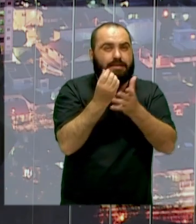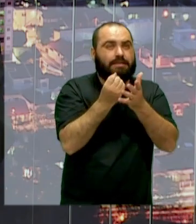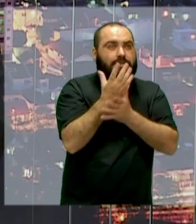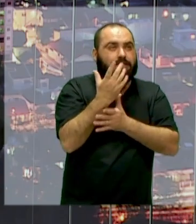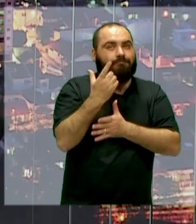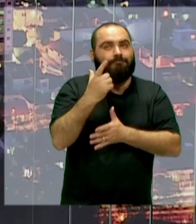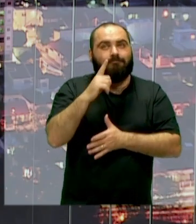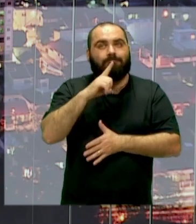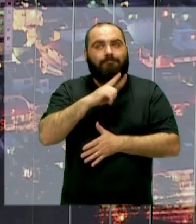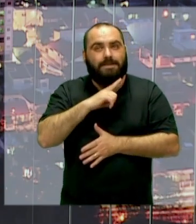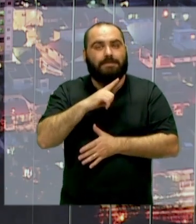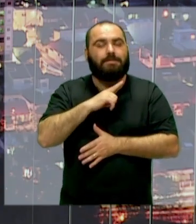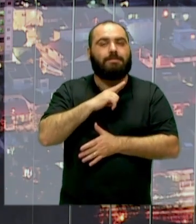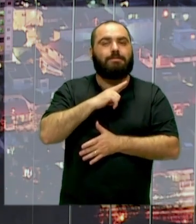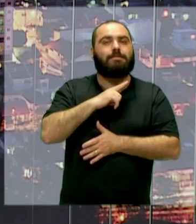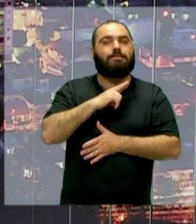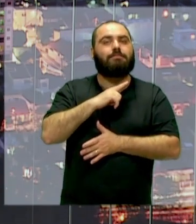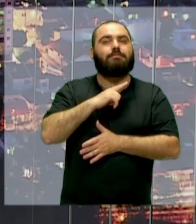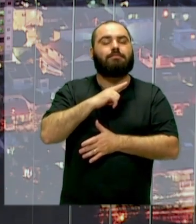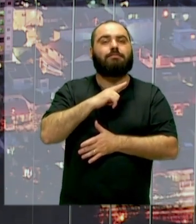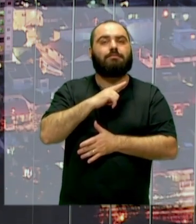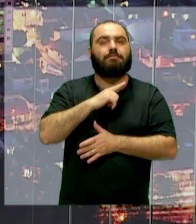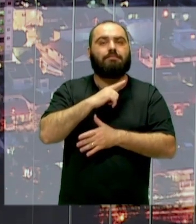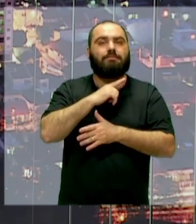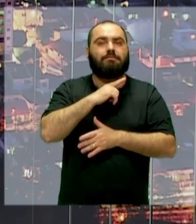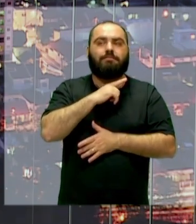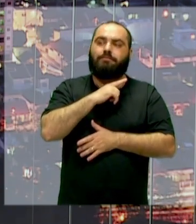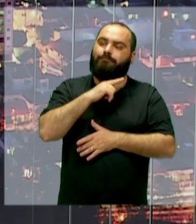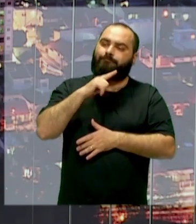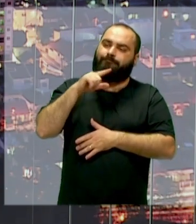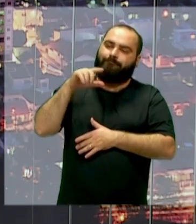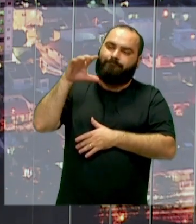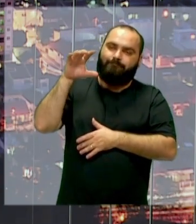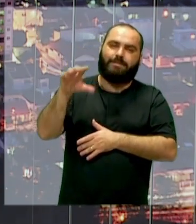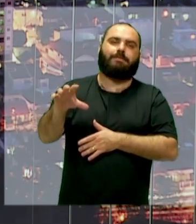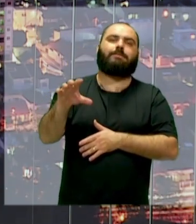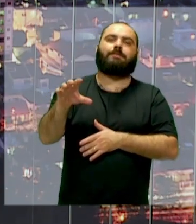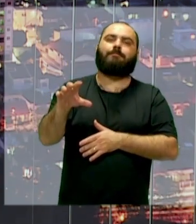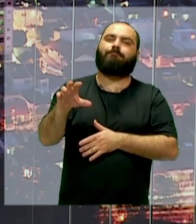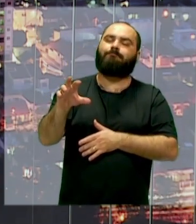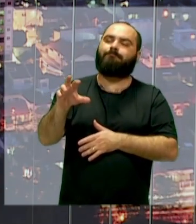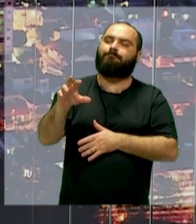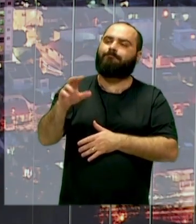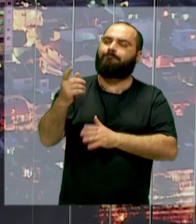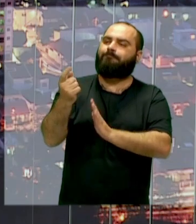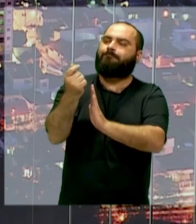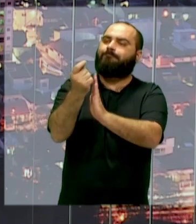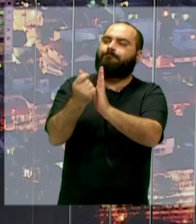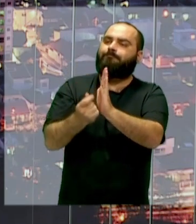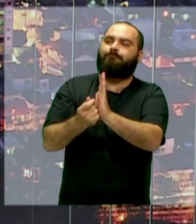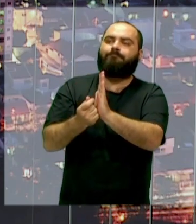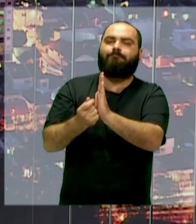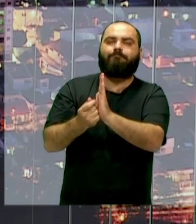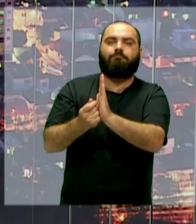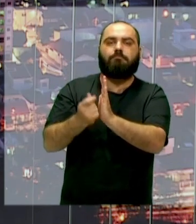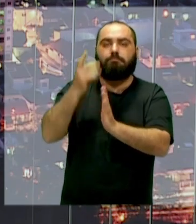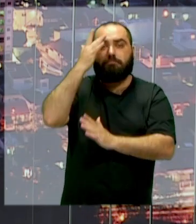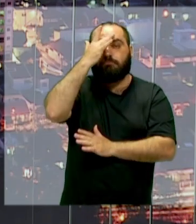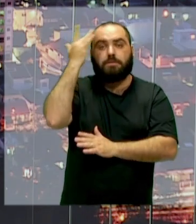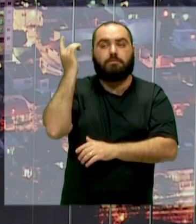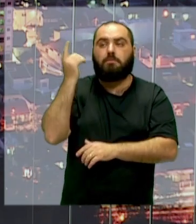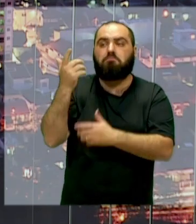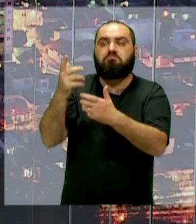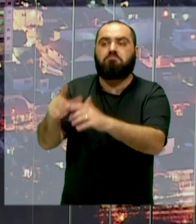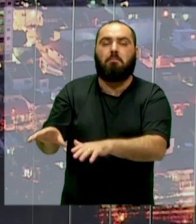ter vindo dessa dessa isenção Econômica que teve não aconteceu de fato porque as pessoas pararam